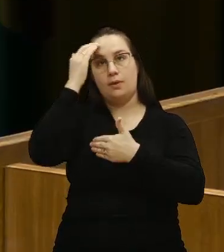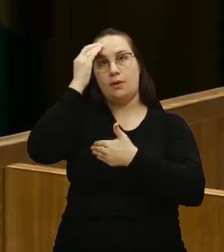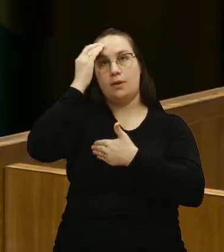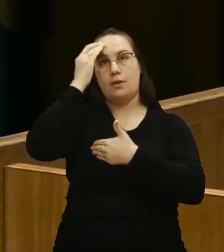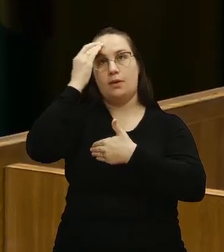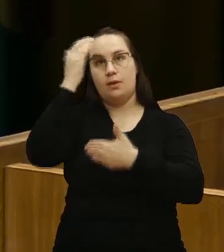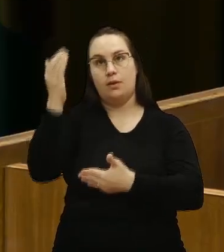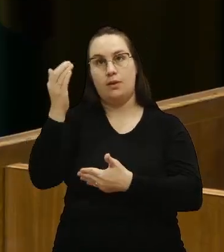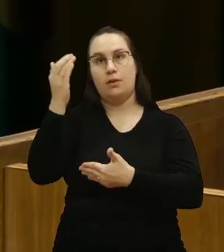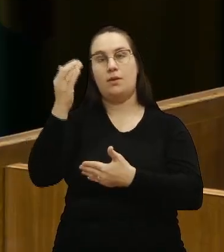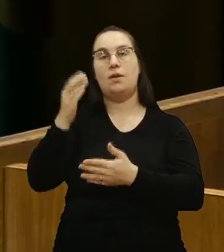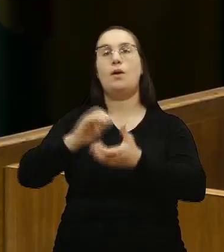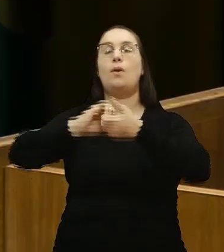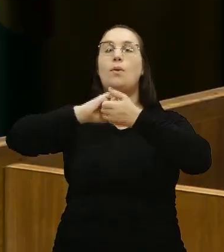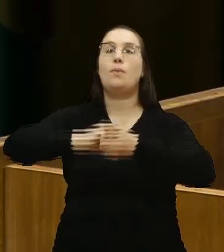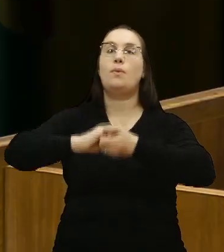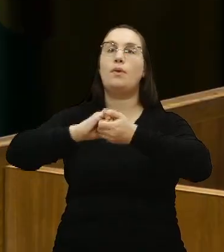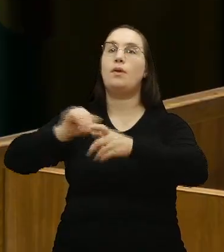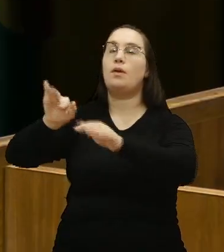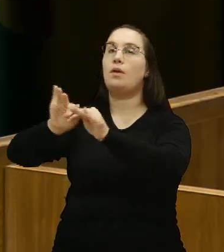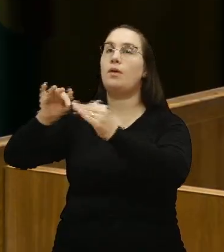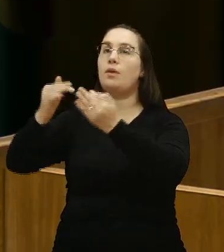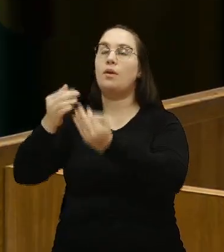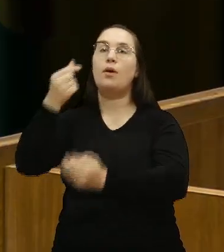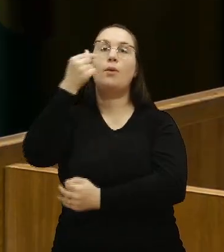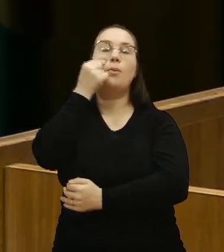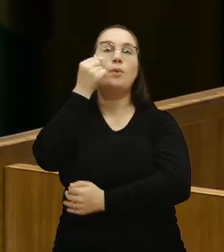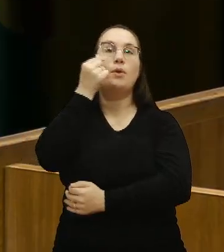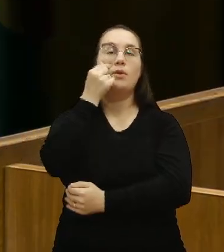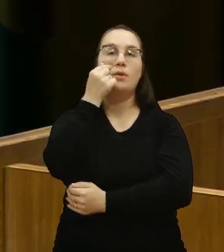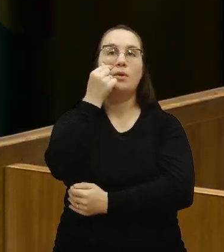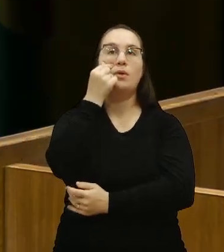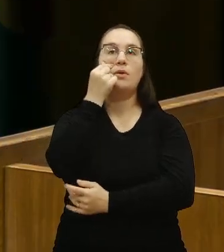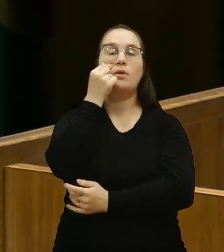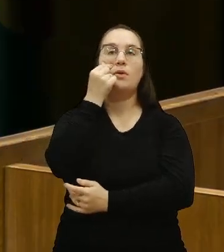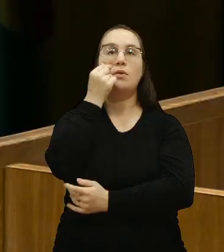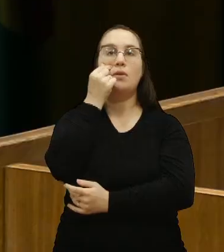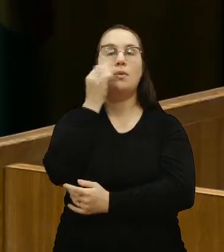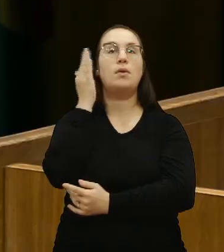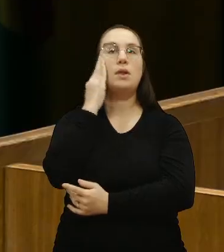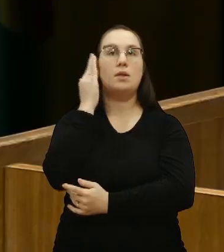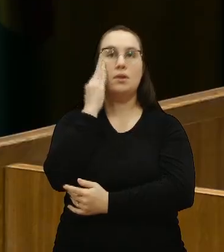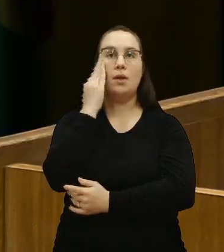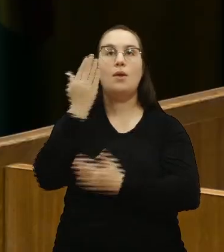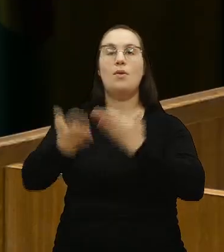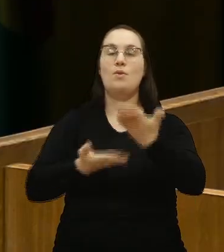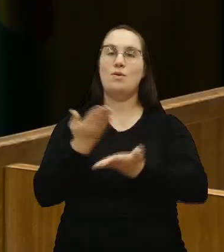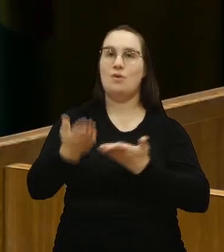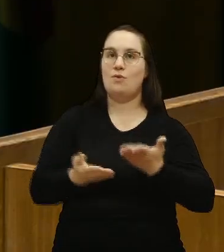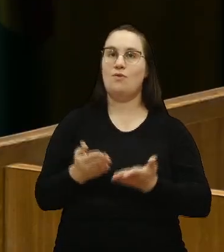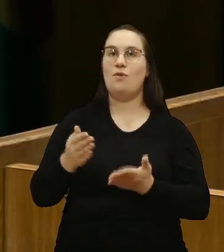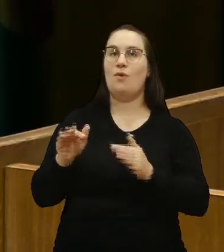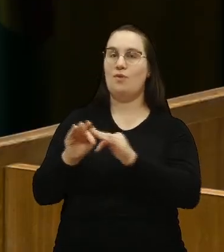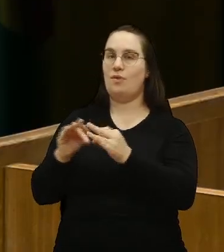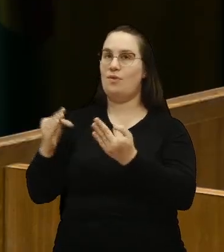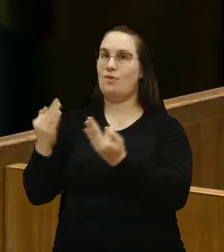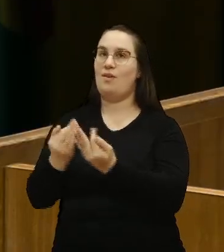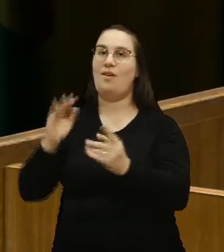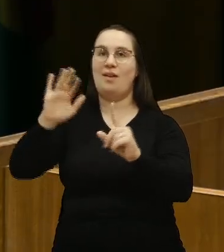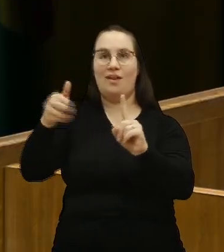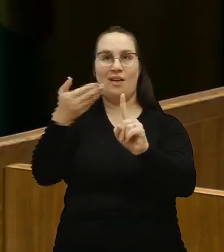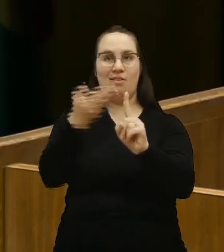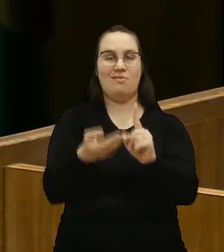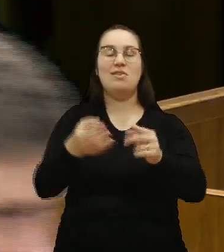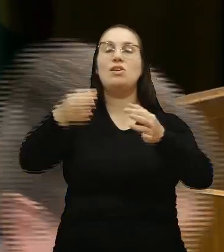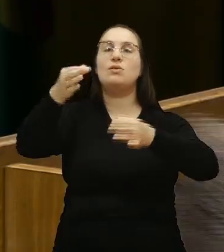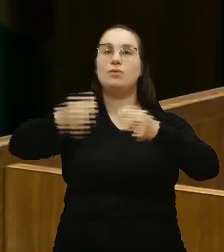Agradecer, cumprimentar teus familiares pela presença, quem está nos acompanhando. Mas a gente sabe quando envolve um familiar nosso, a homenagem